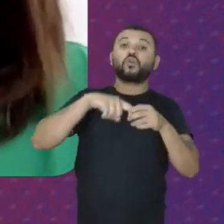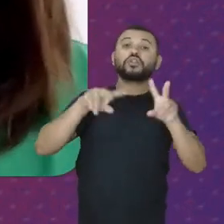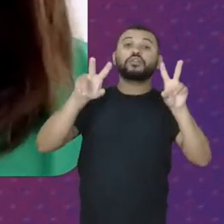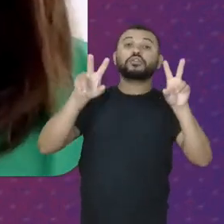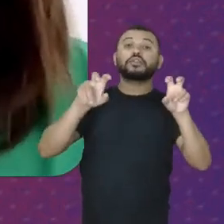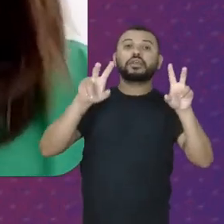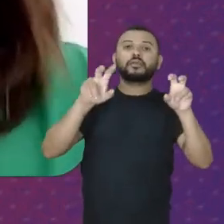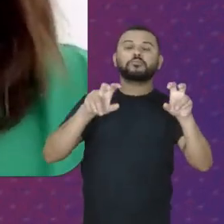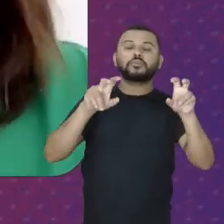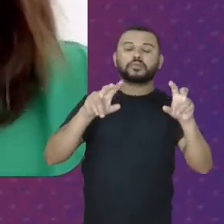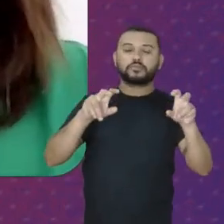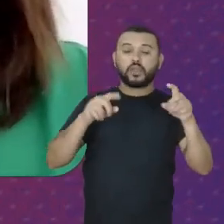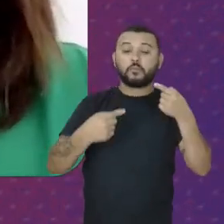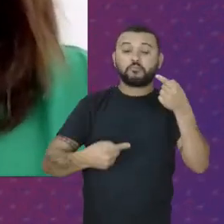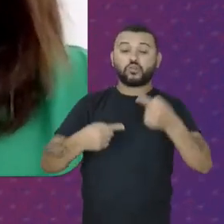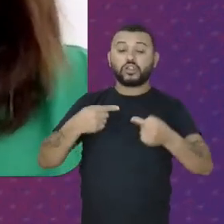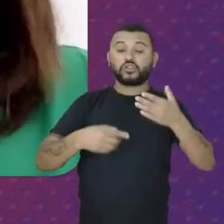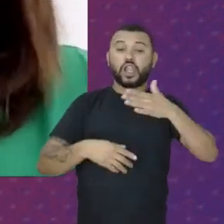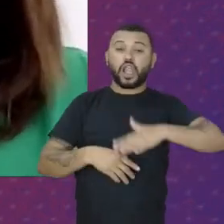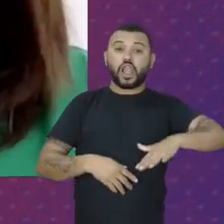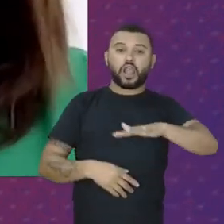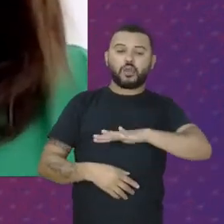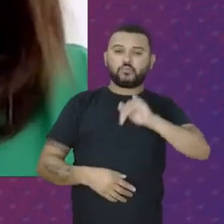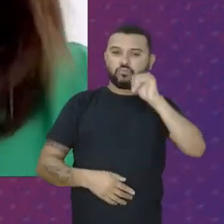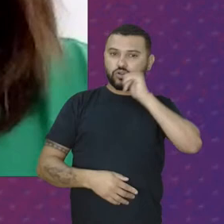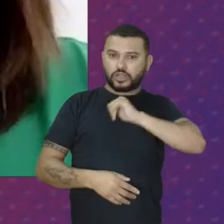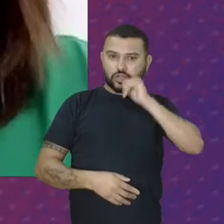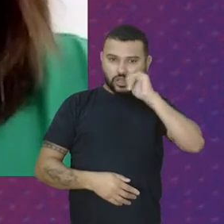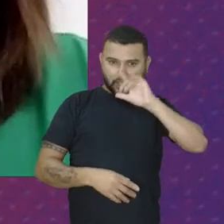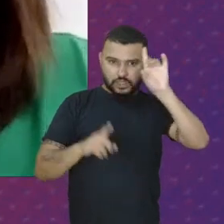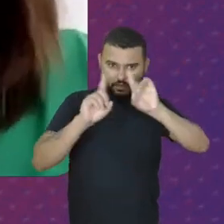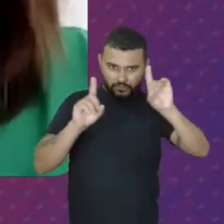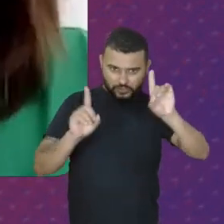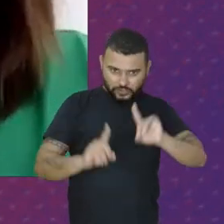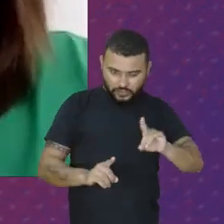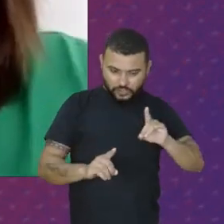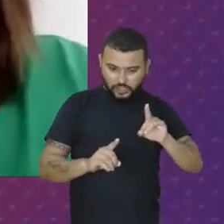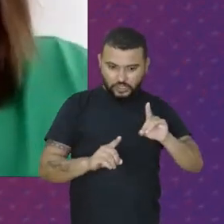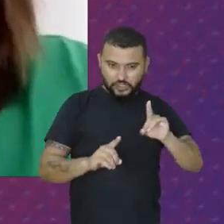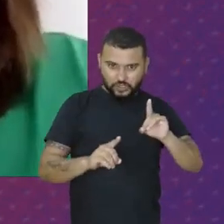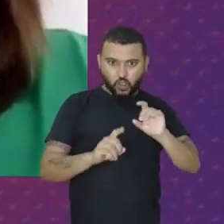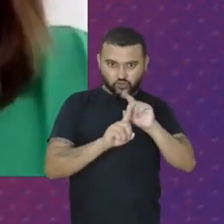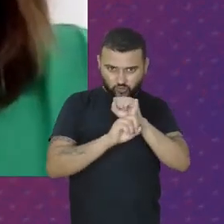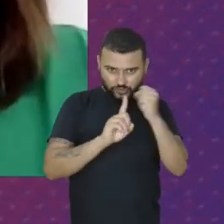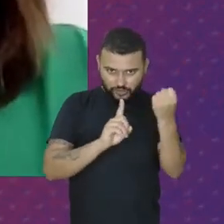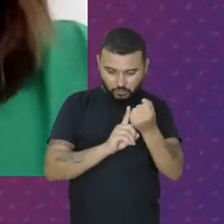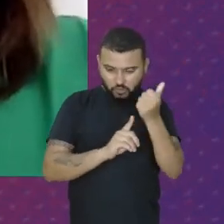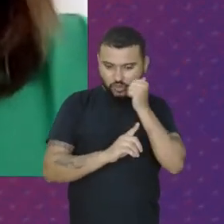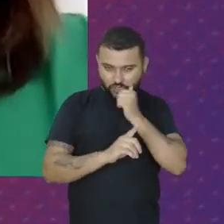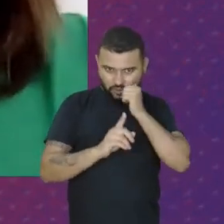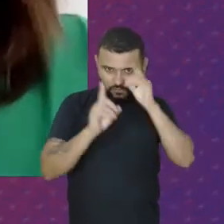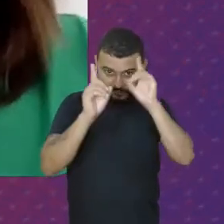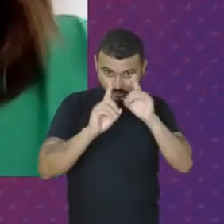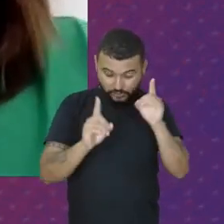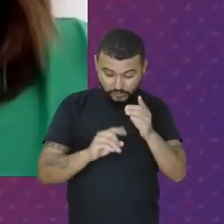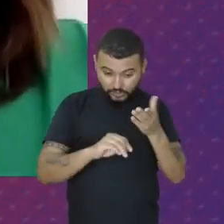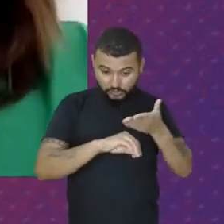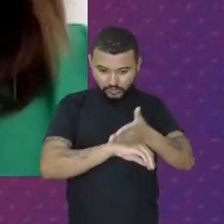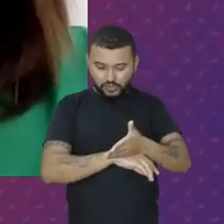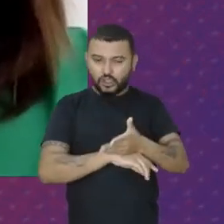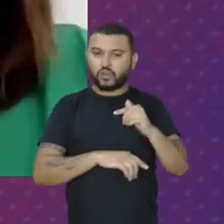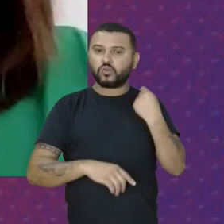o campo político, né, as mulheres com deficiência na sociedade, a